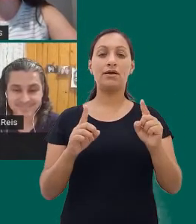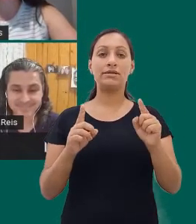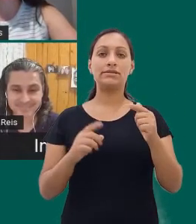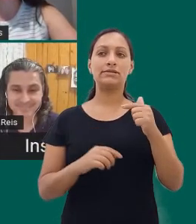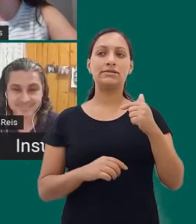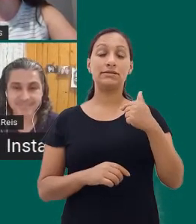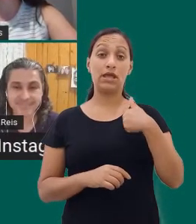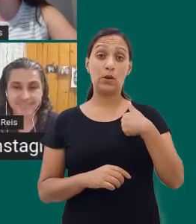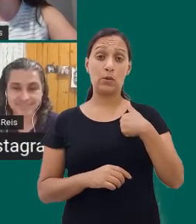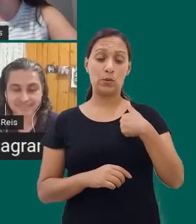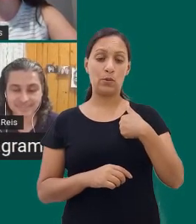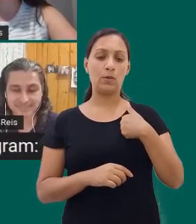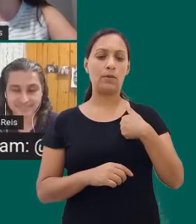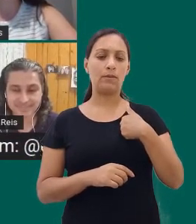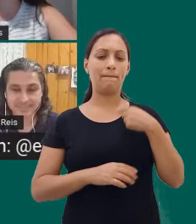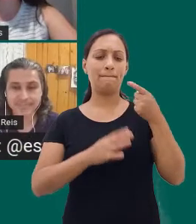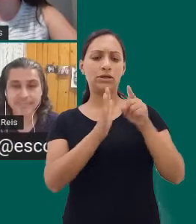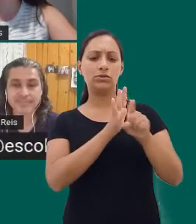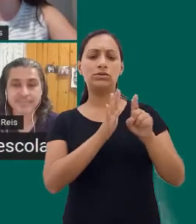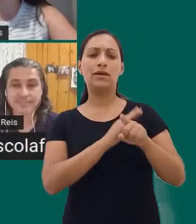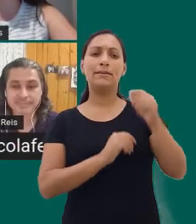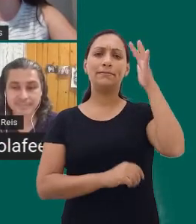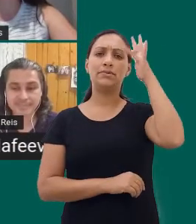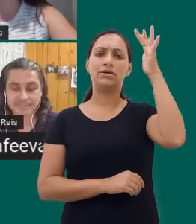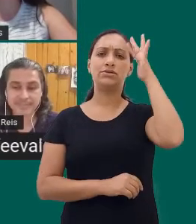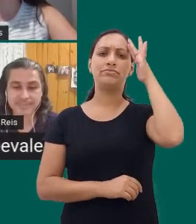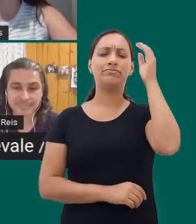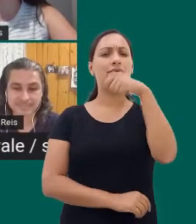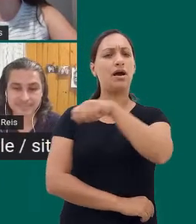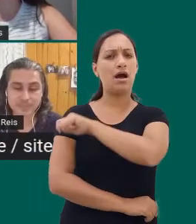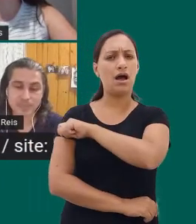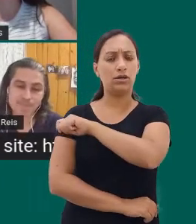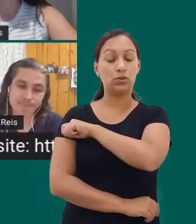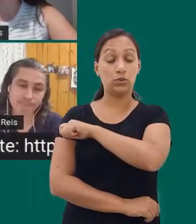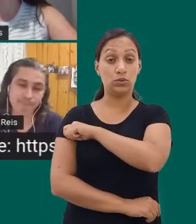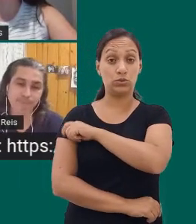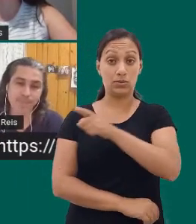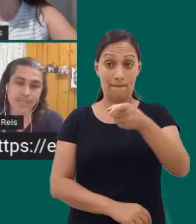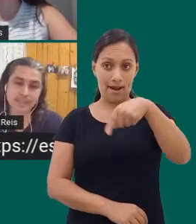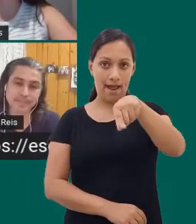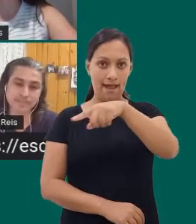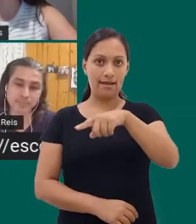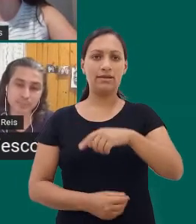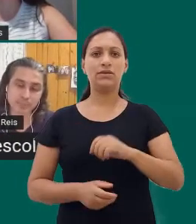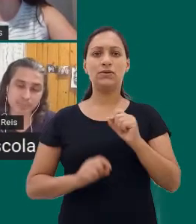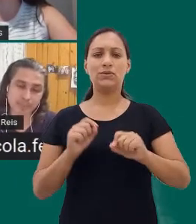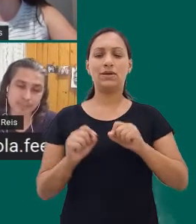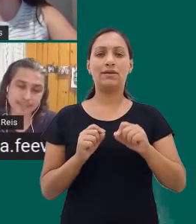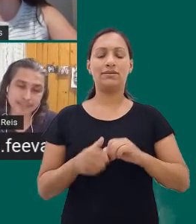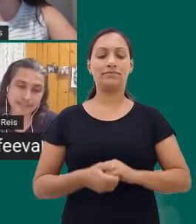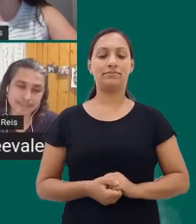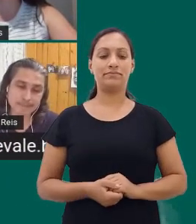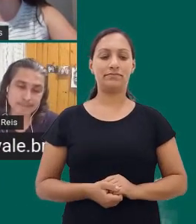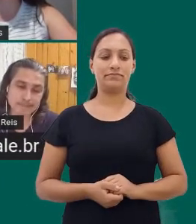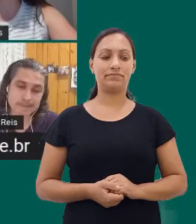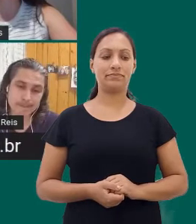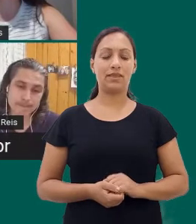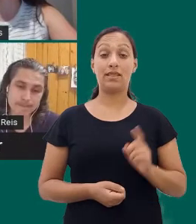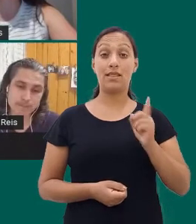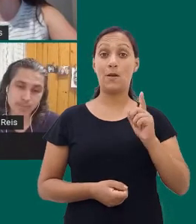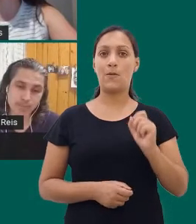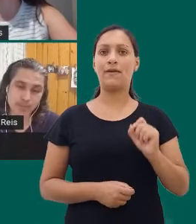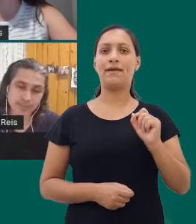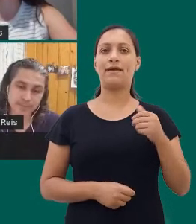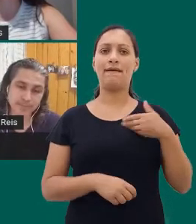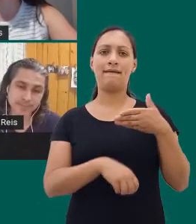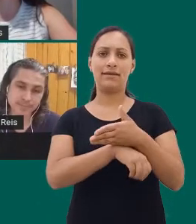dessas perguntas, né, que são traiçoeiras assim. Mas eu imagino que para os alunos seja não só para quem entra na escola